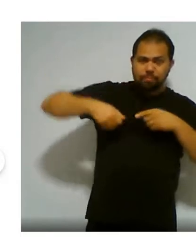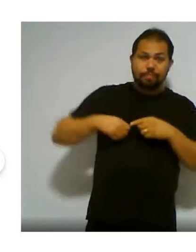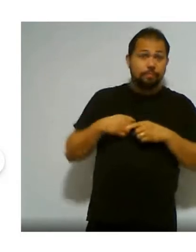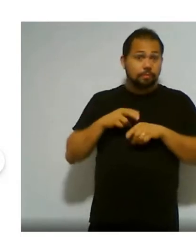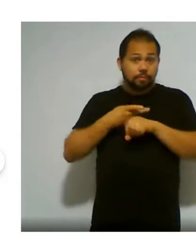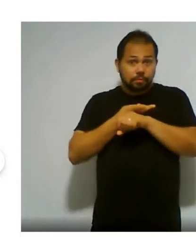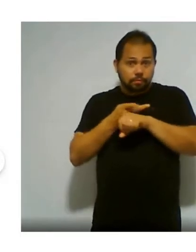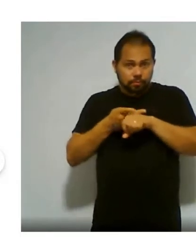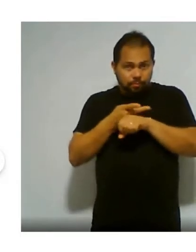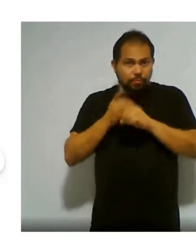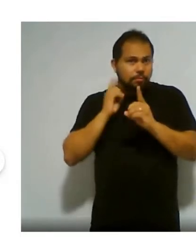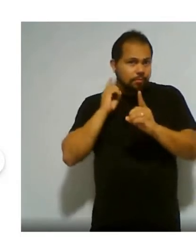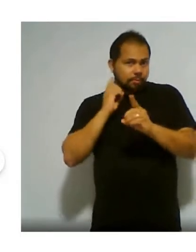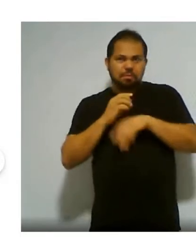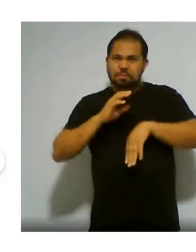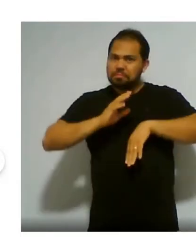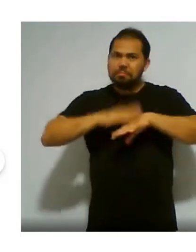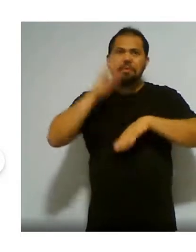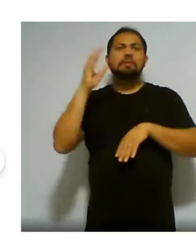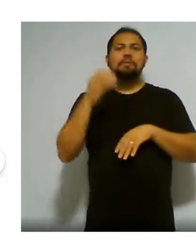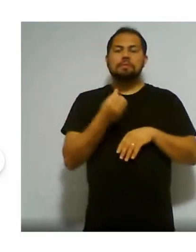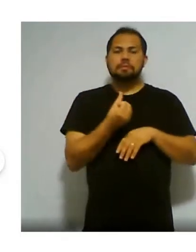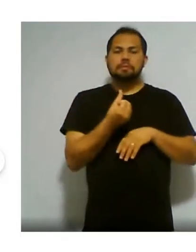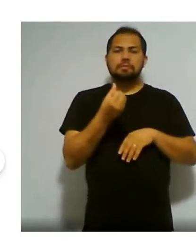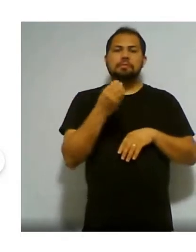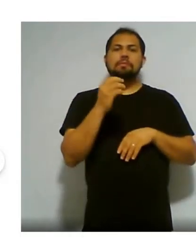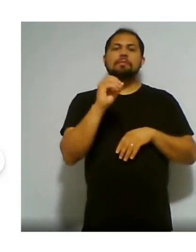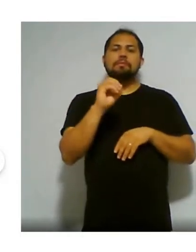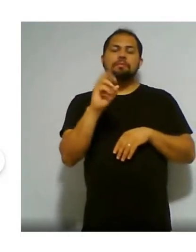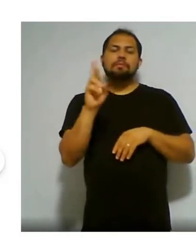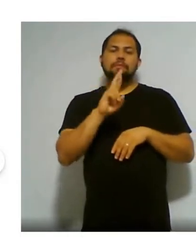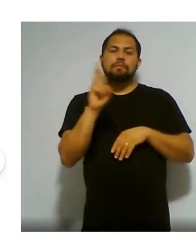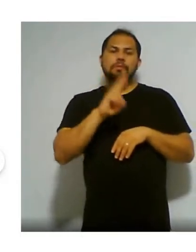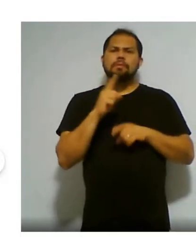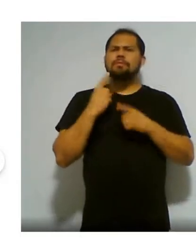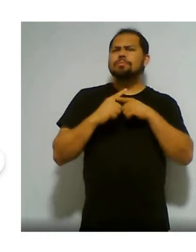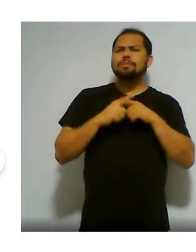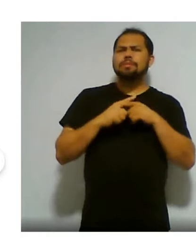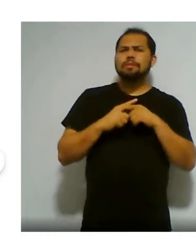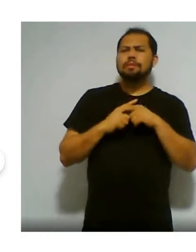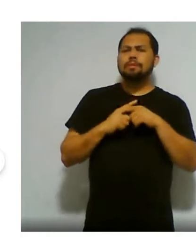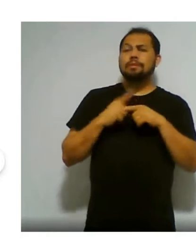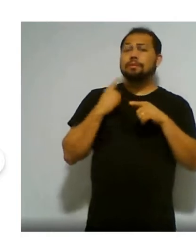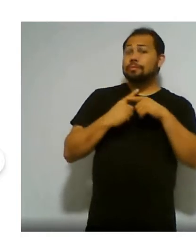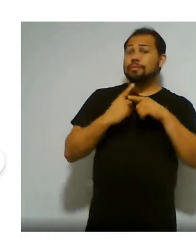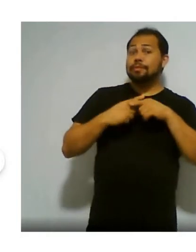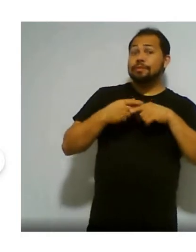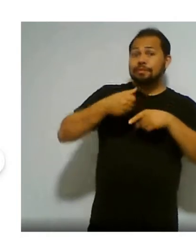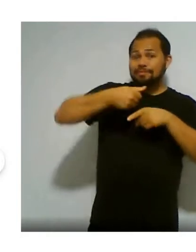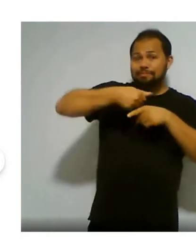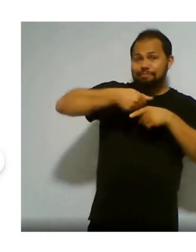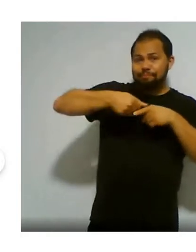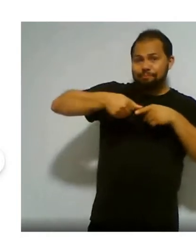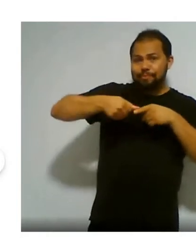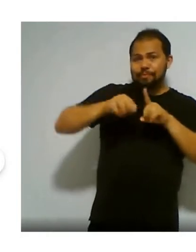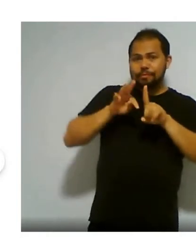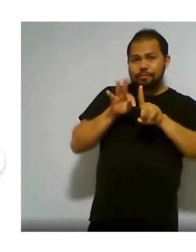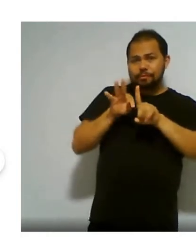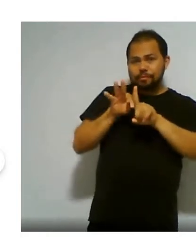do que isso, beirando aí os 60 reais. Por quê? Porque a pasta térmica ela vai ter uma série de itens